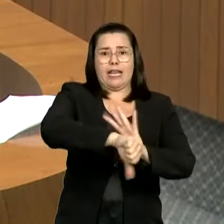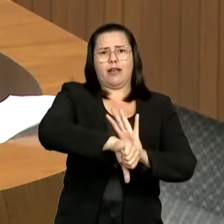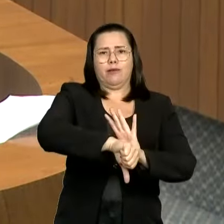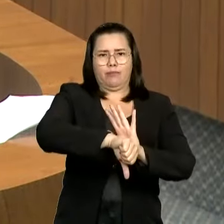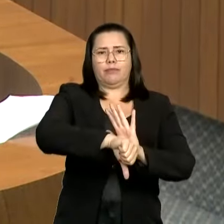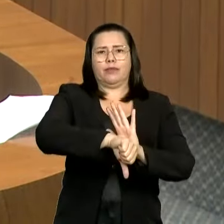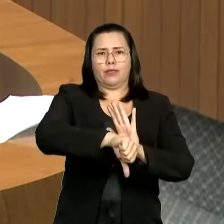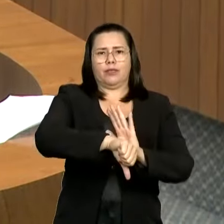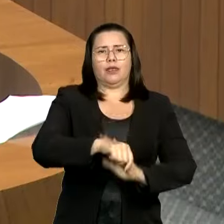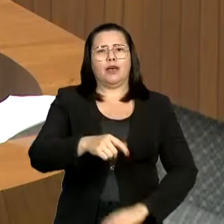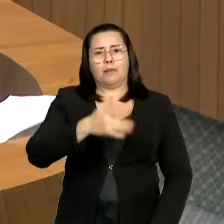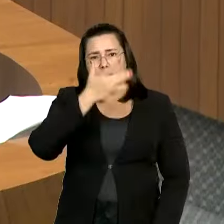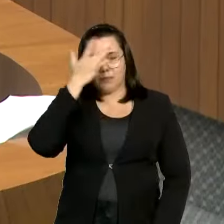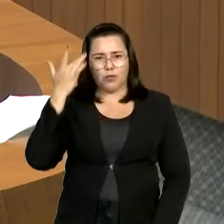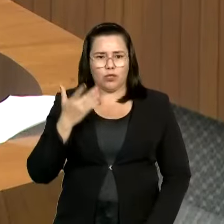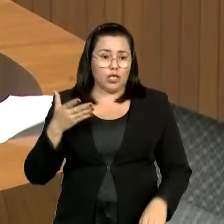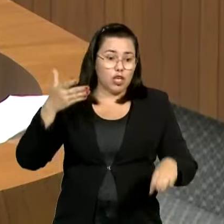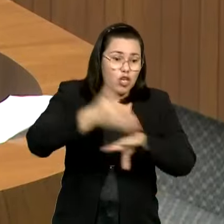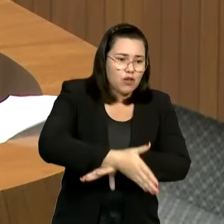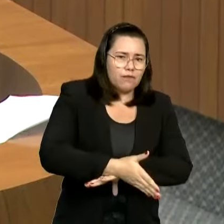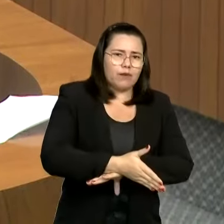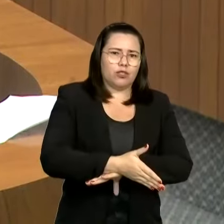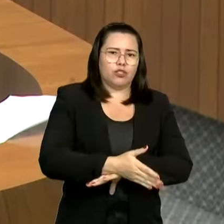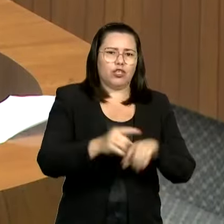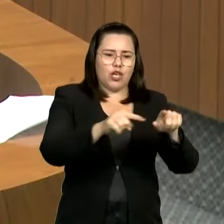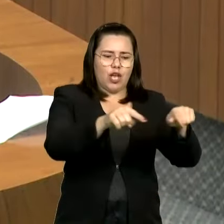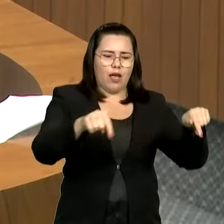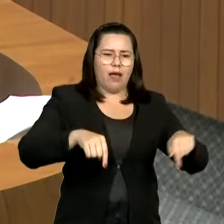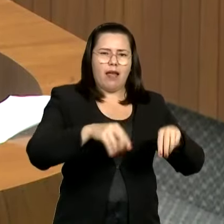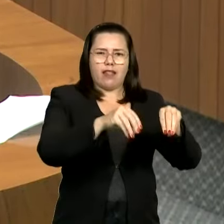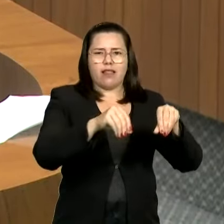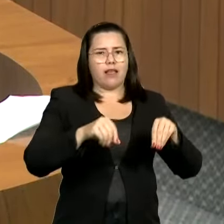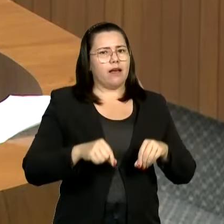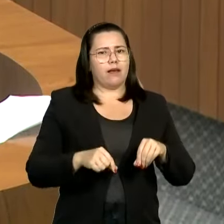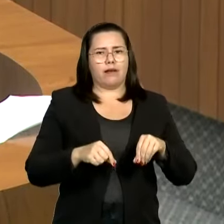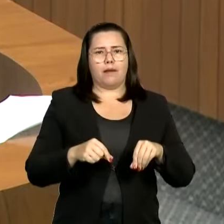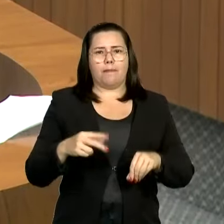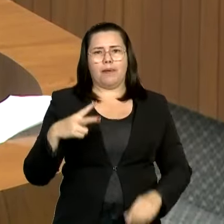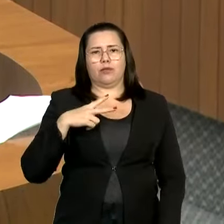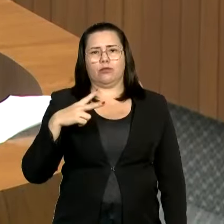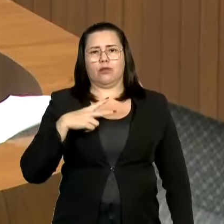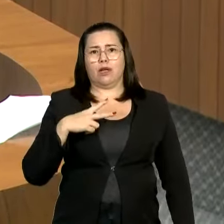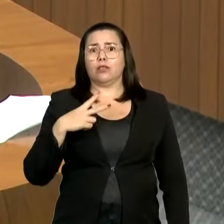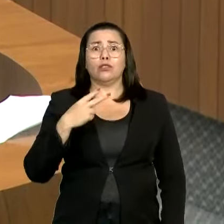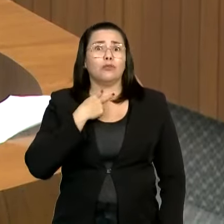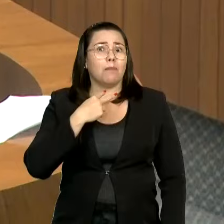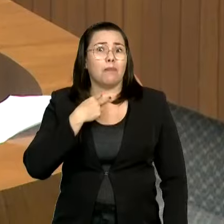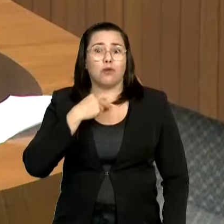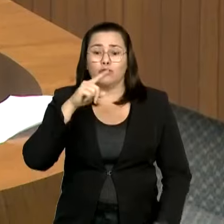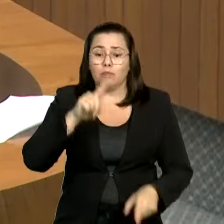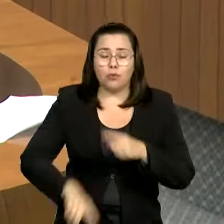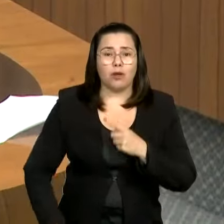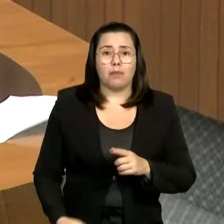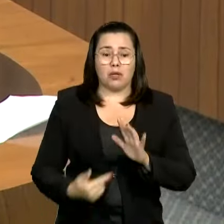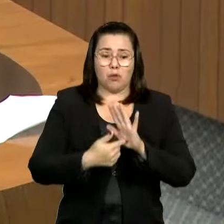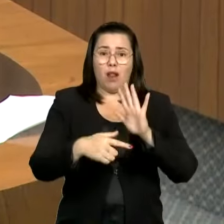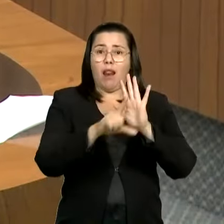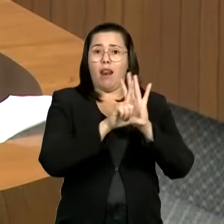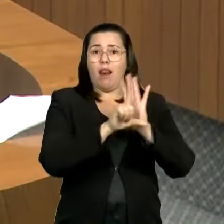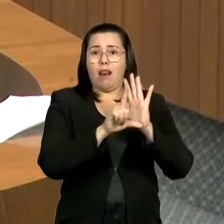terras não podde mais invadir propriedade privada fica aqui agora